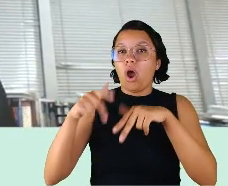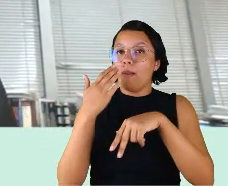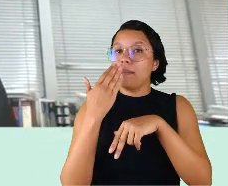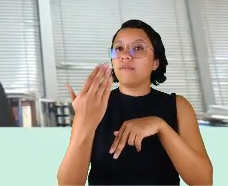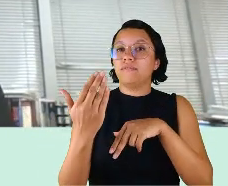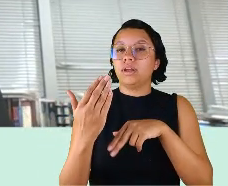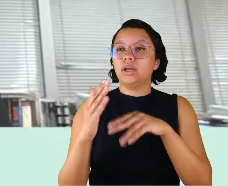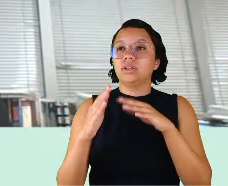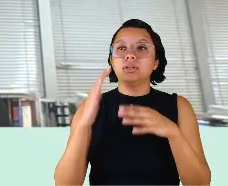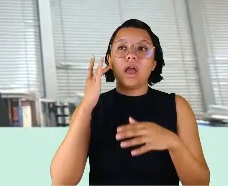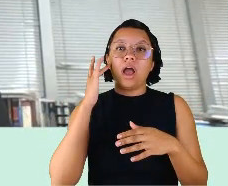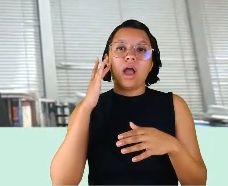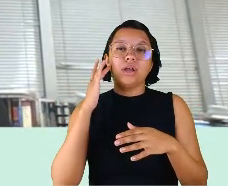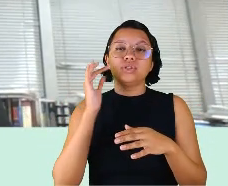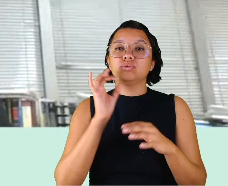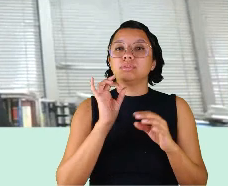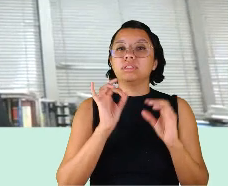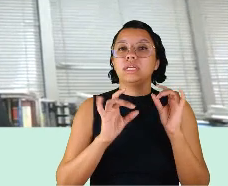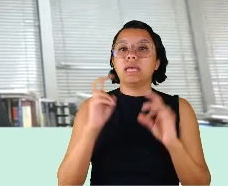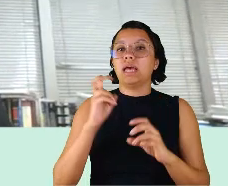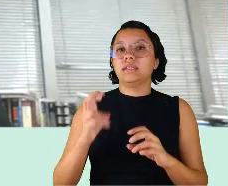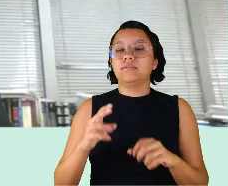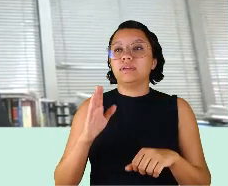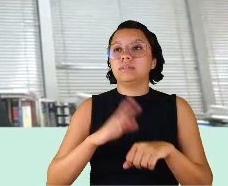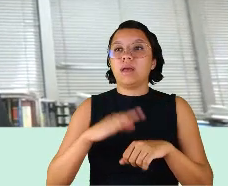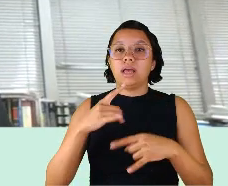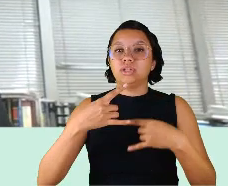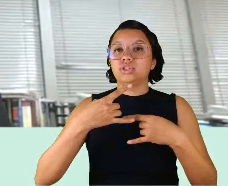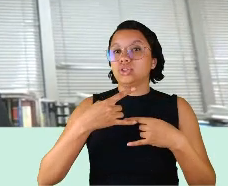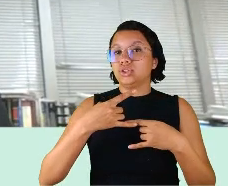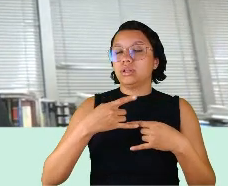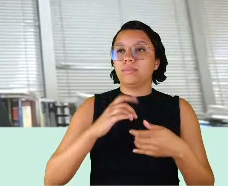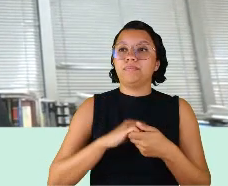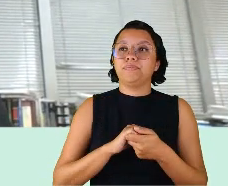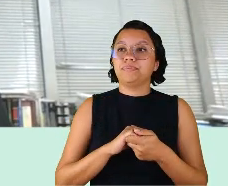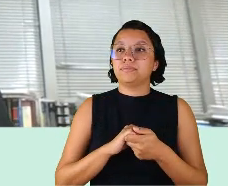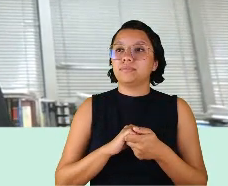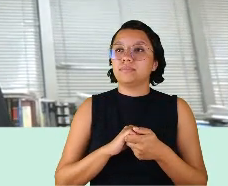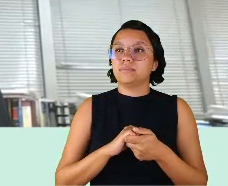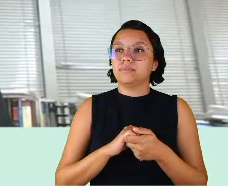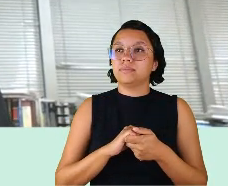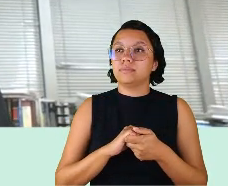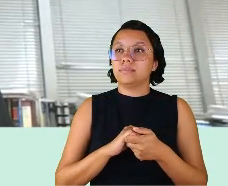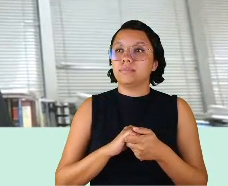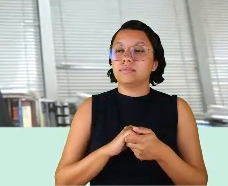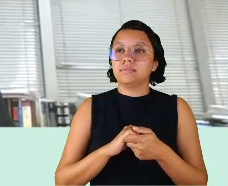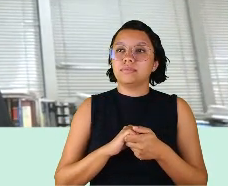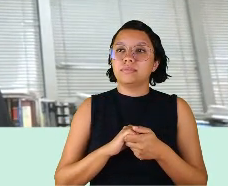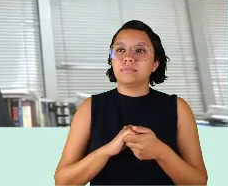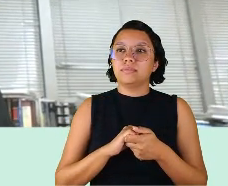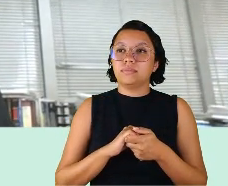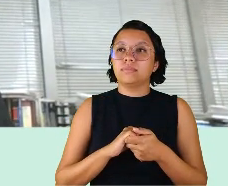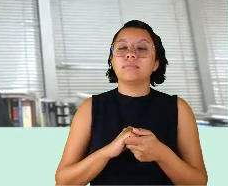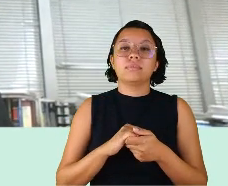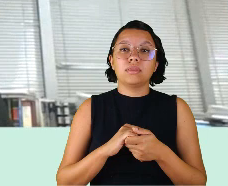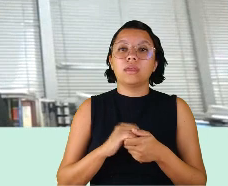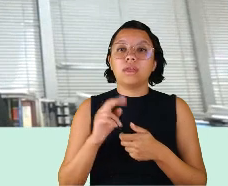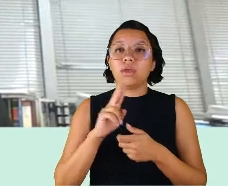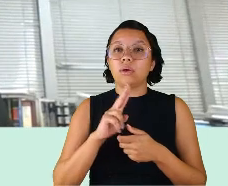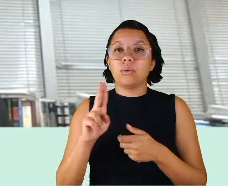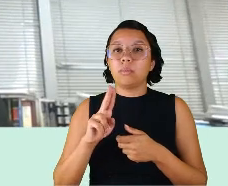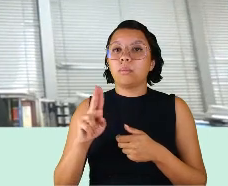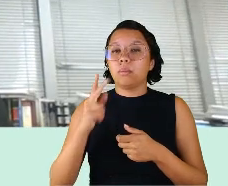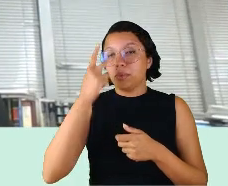Então, acho que cada vez mais vai ser digital, né? O Nardelli e o Fabiano aqui também.